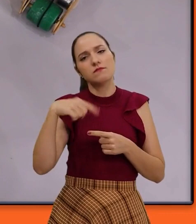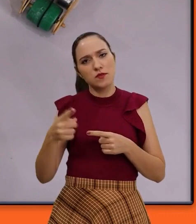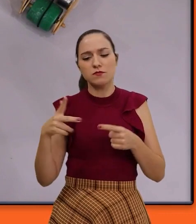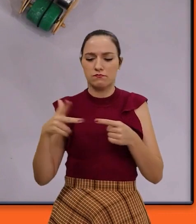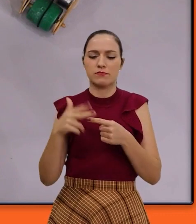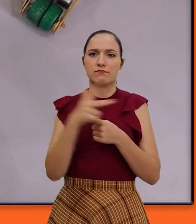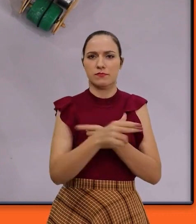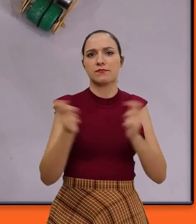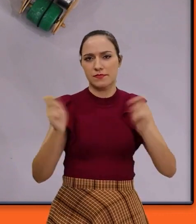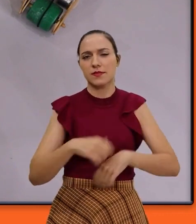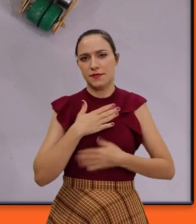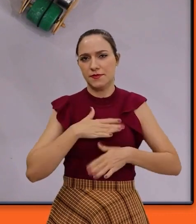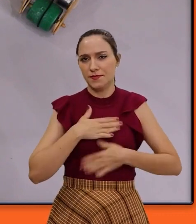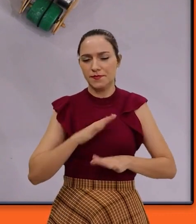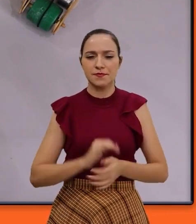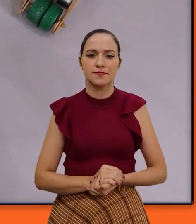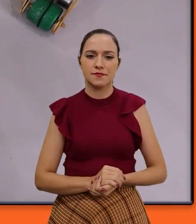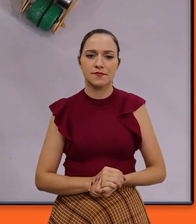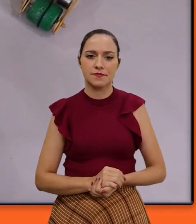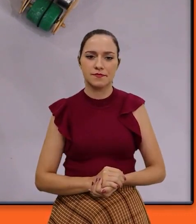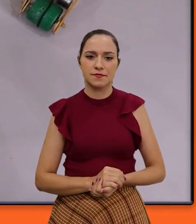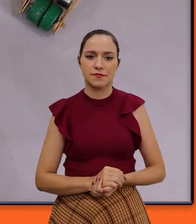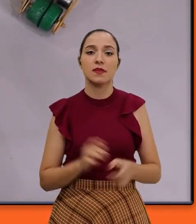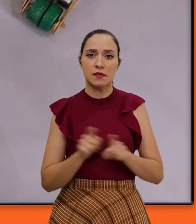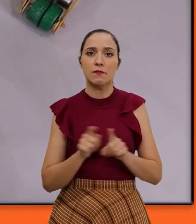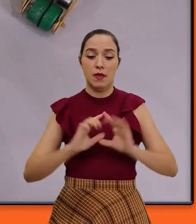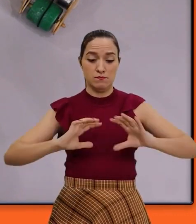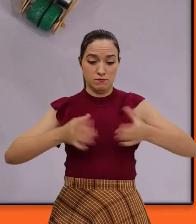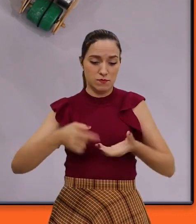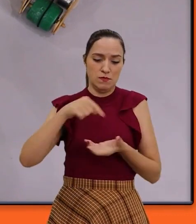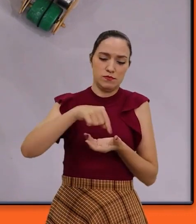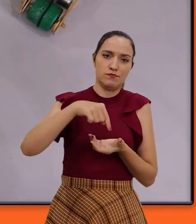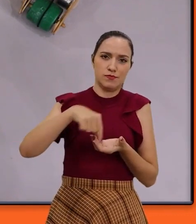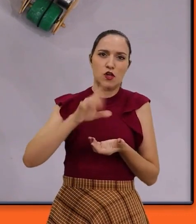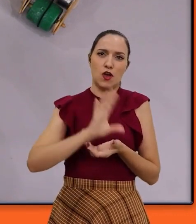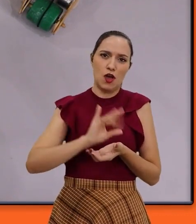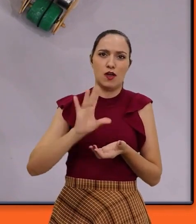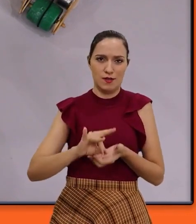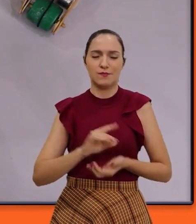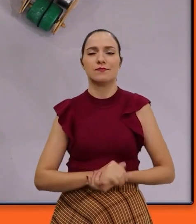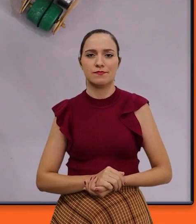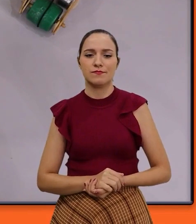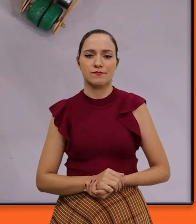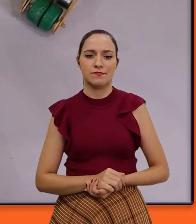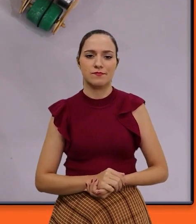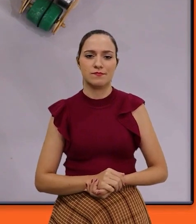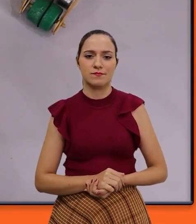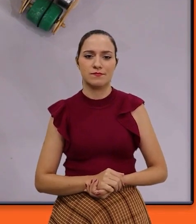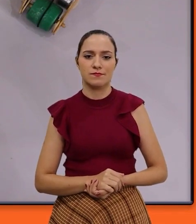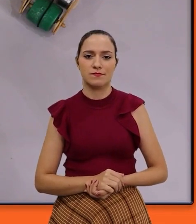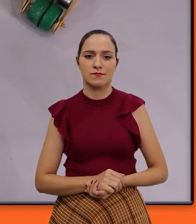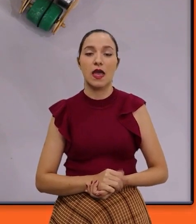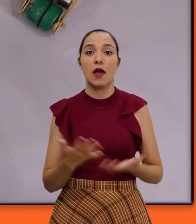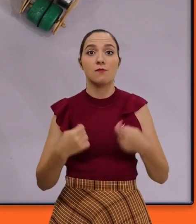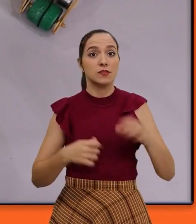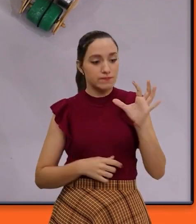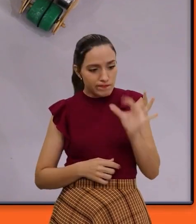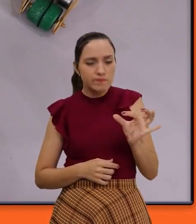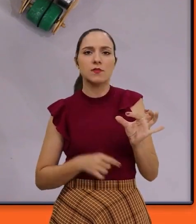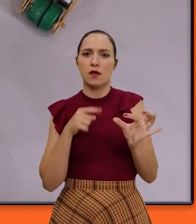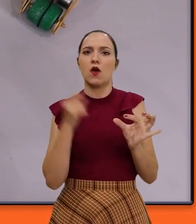mais. Mais uma colinha aqui no suporte do lado de baixo e do outro lado. Agora não podemos